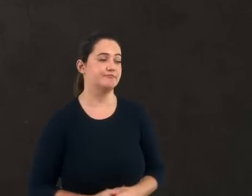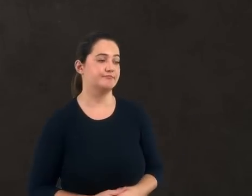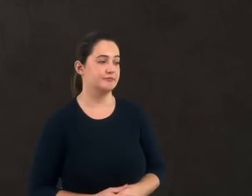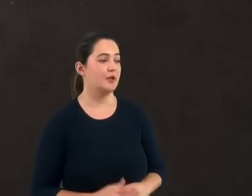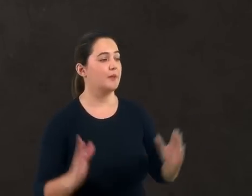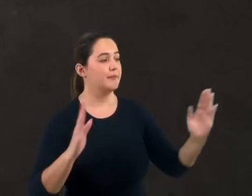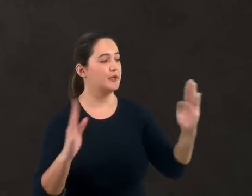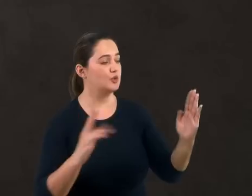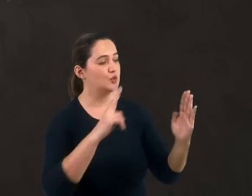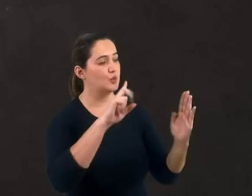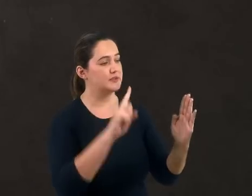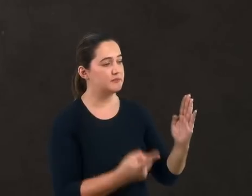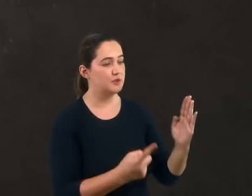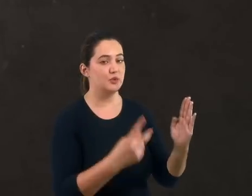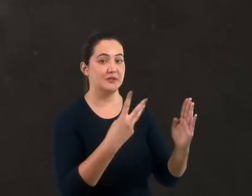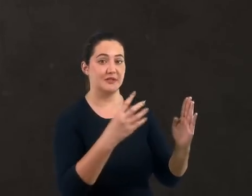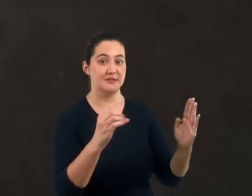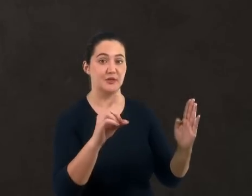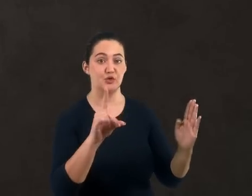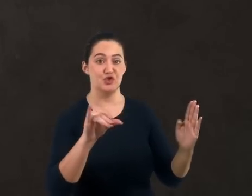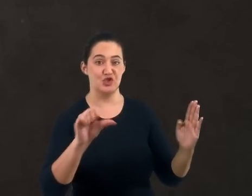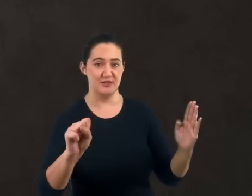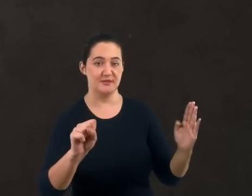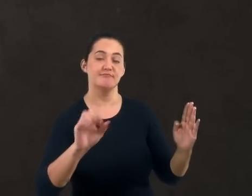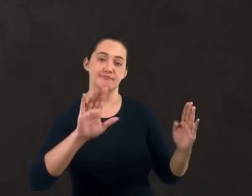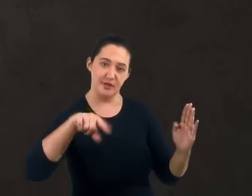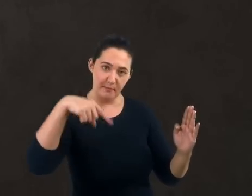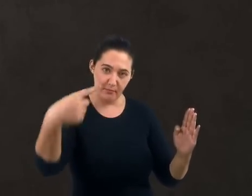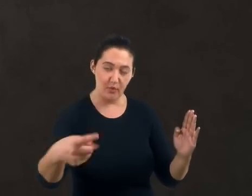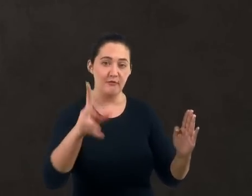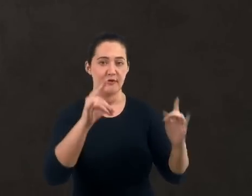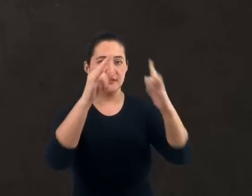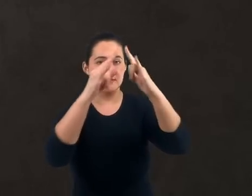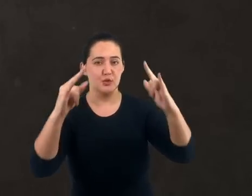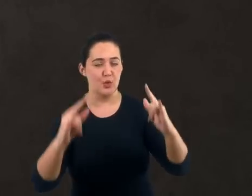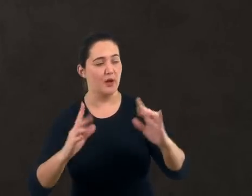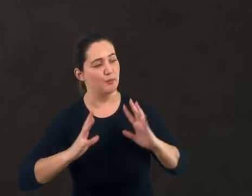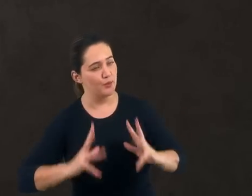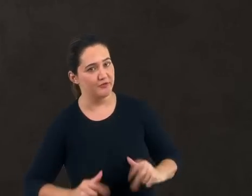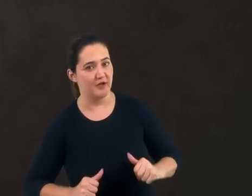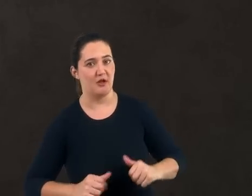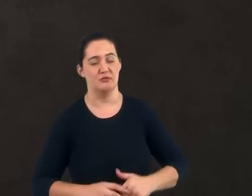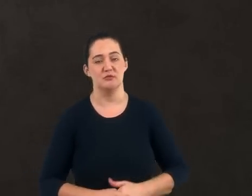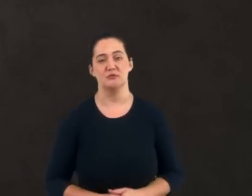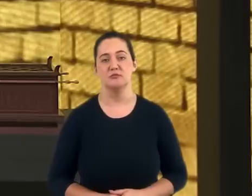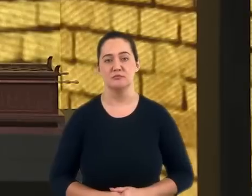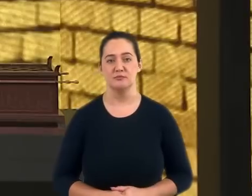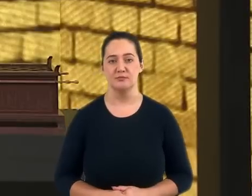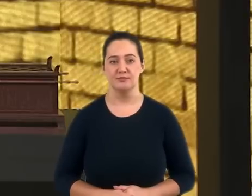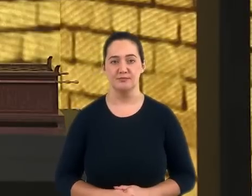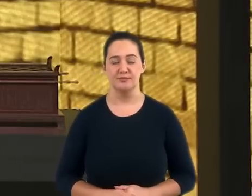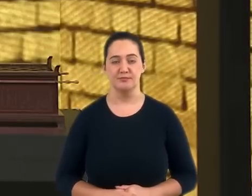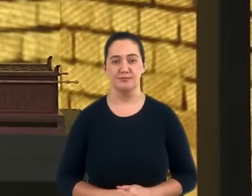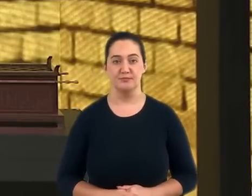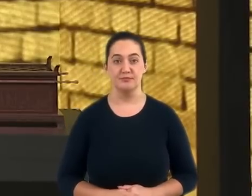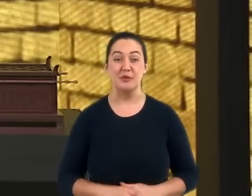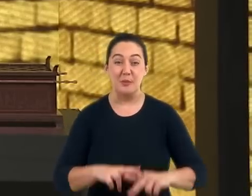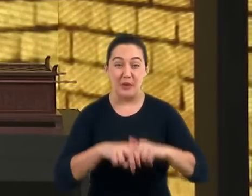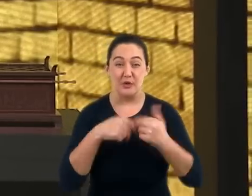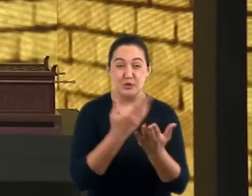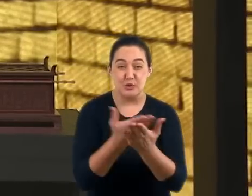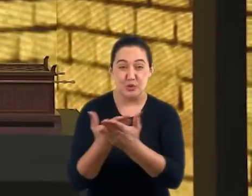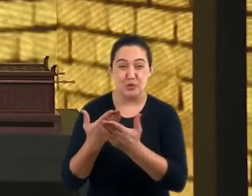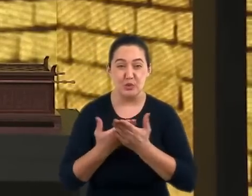durante 2.300 dias, então o santuário será purificado. Daniel 8, 14. Através do estudo